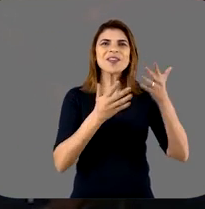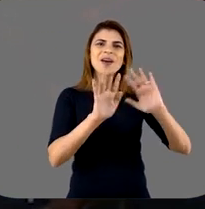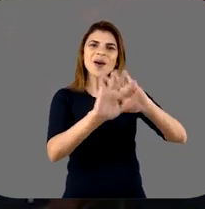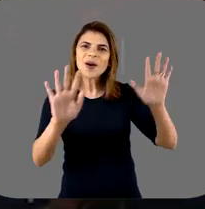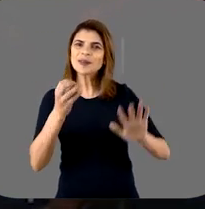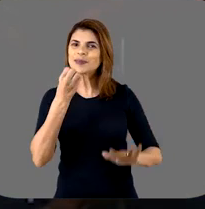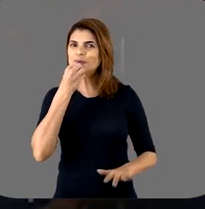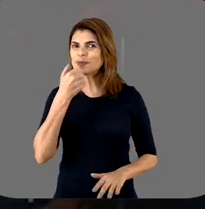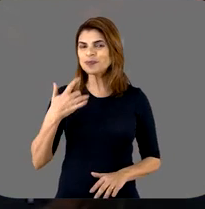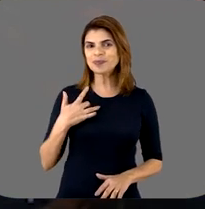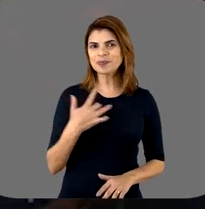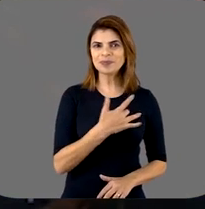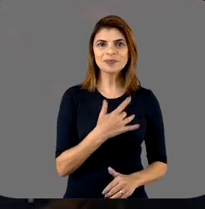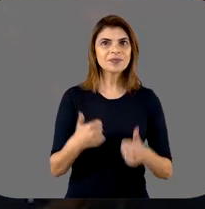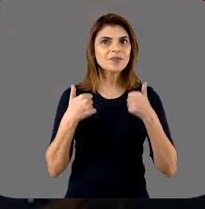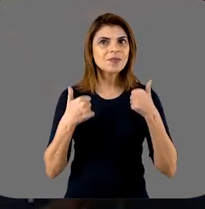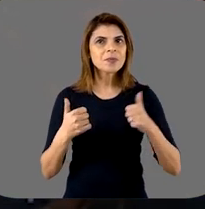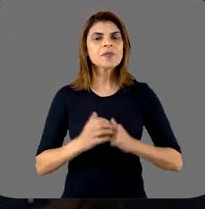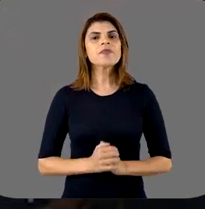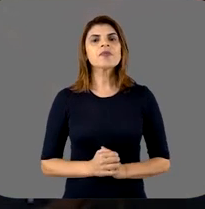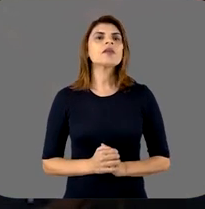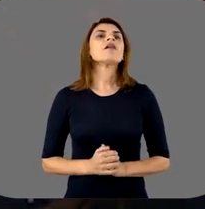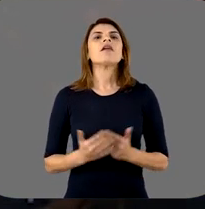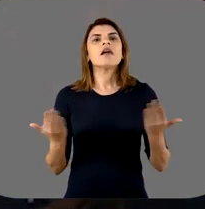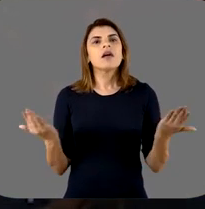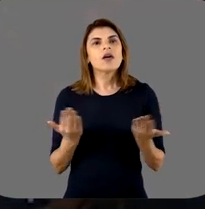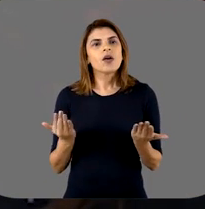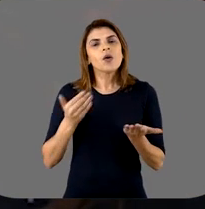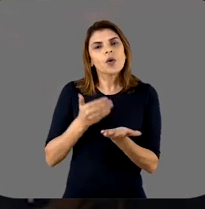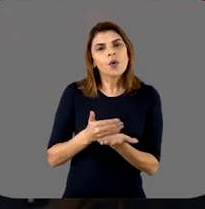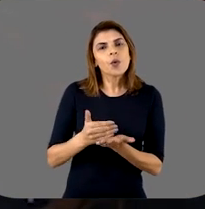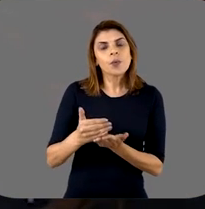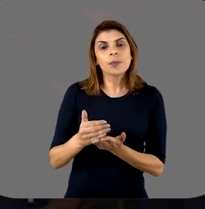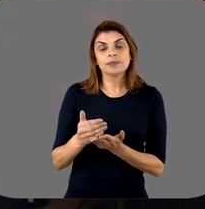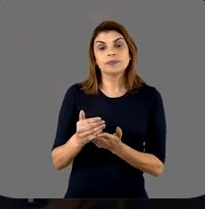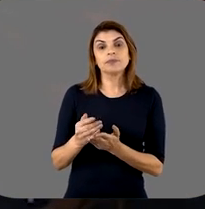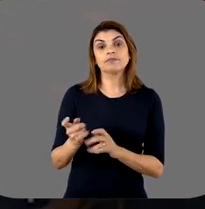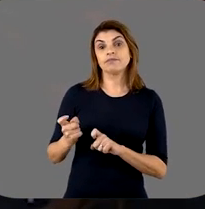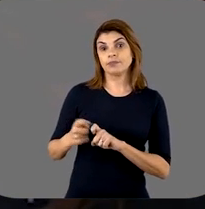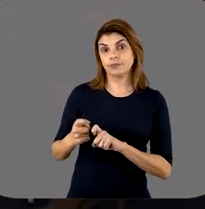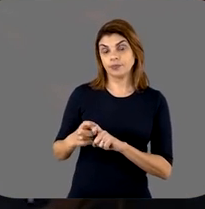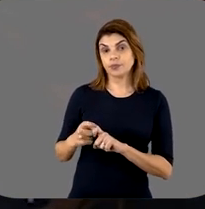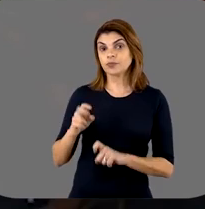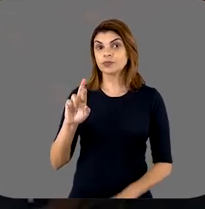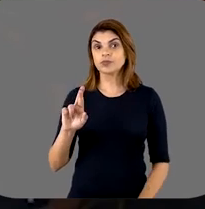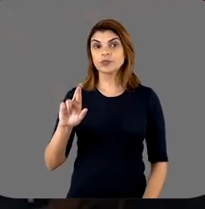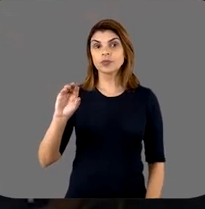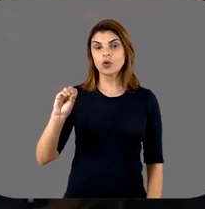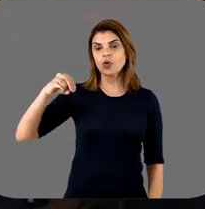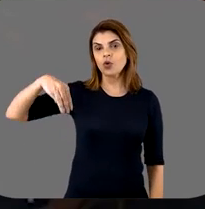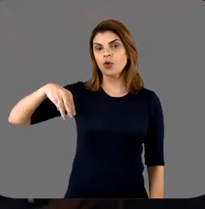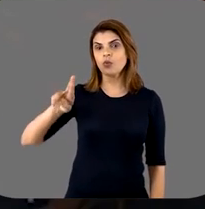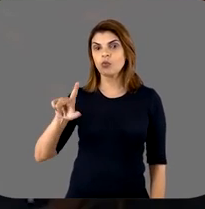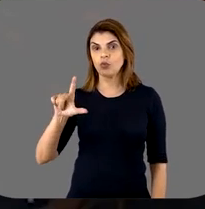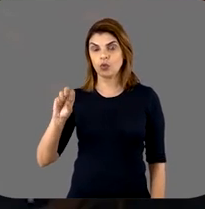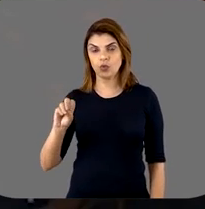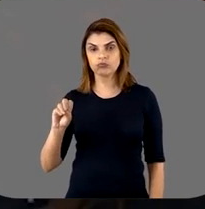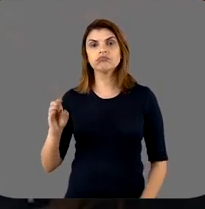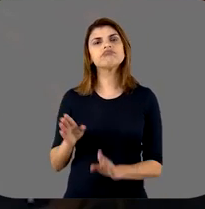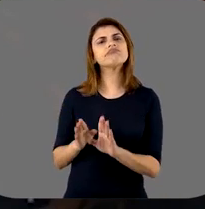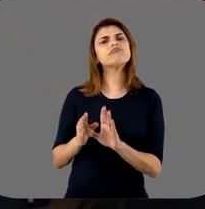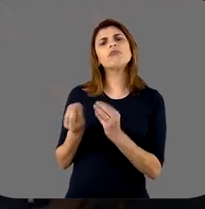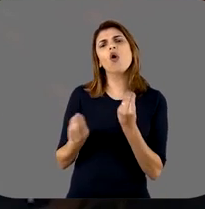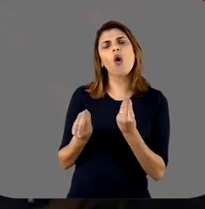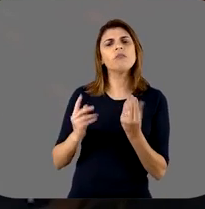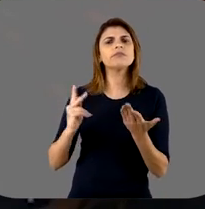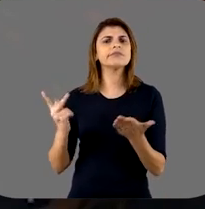bem? Isso aí. Vamos começar, então, né, com o Dr. Rômulo, trazendo para a gente, né, os apontamentos dessa consequência